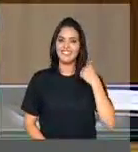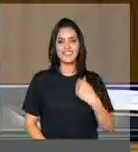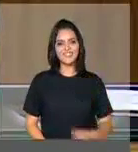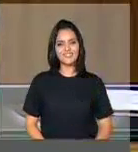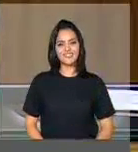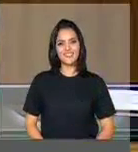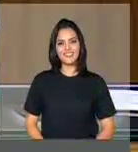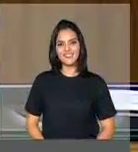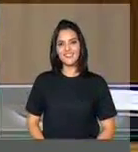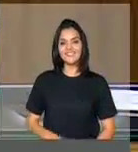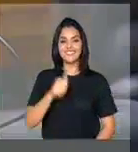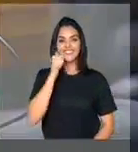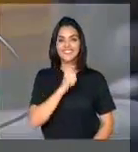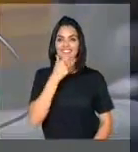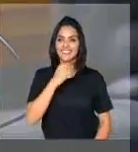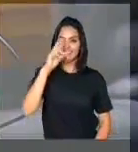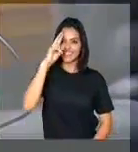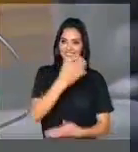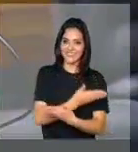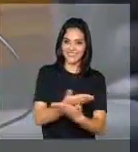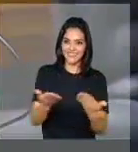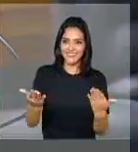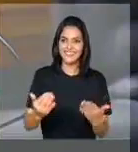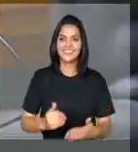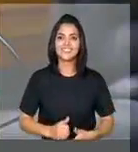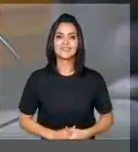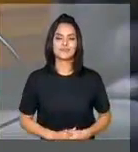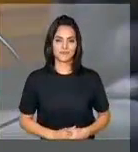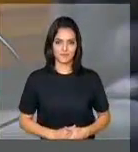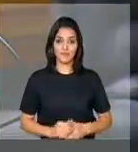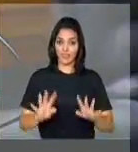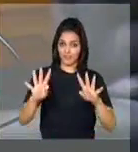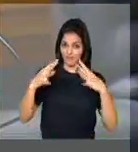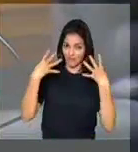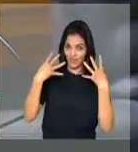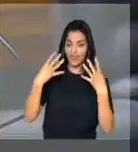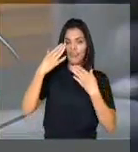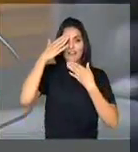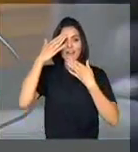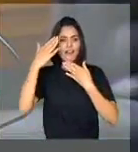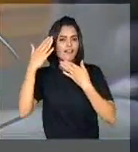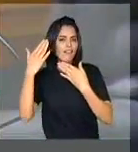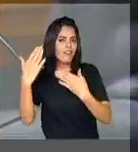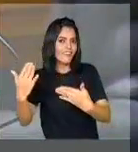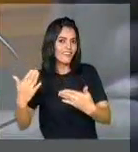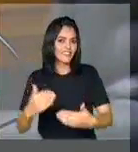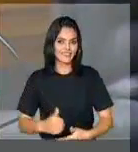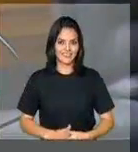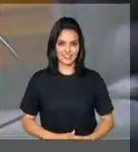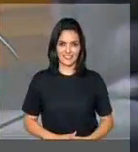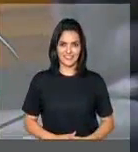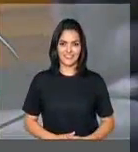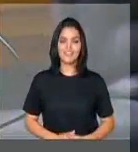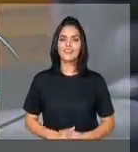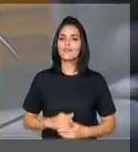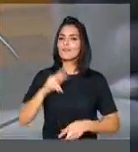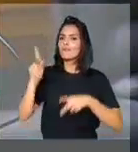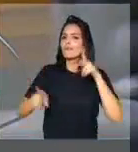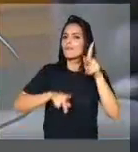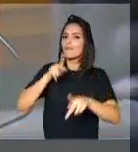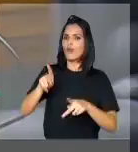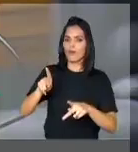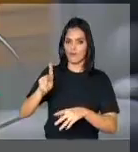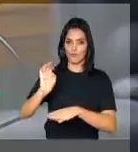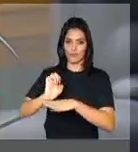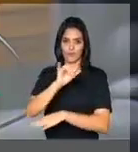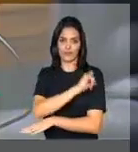Senhoras e senhores, aqueles que assistem à sessão nesse momento, eu quero agradecer à população do Estado do Rio de